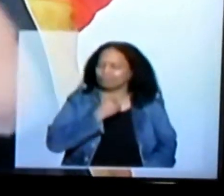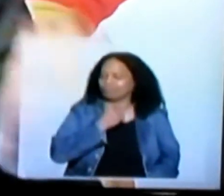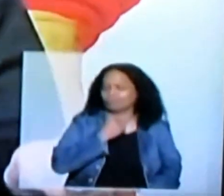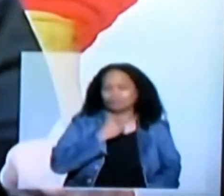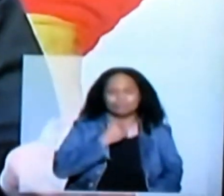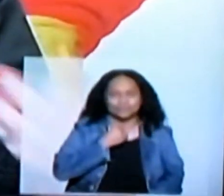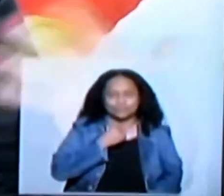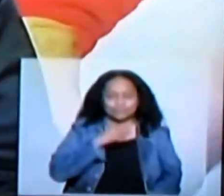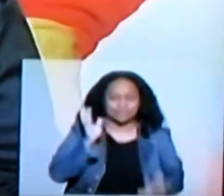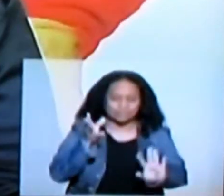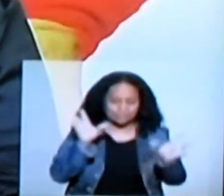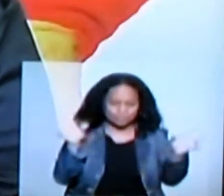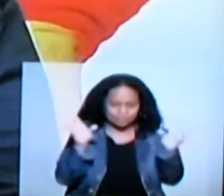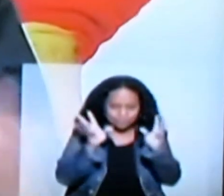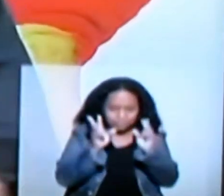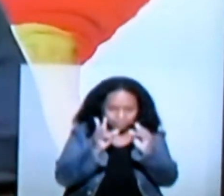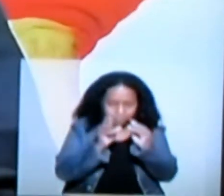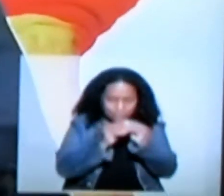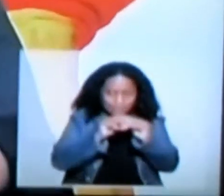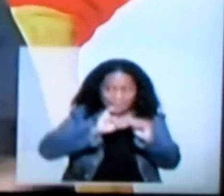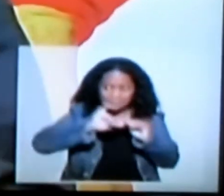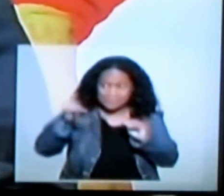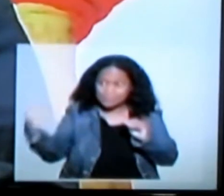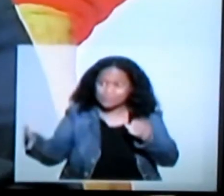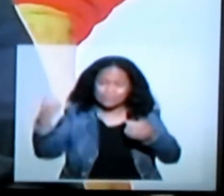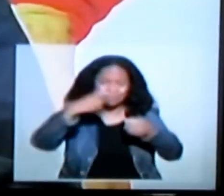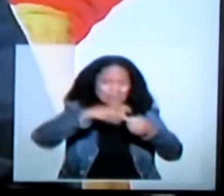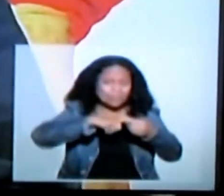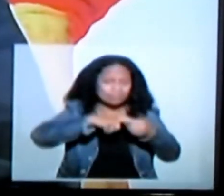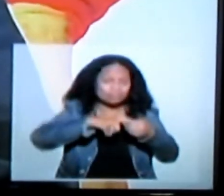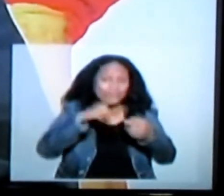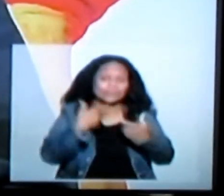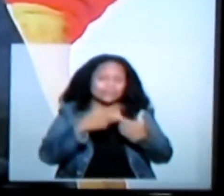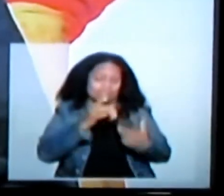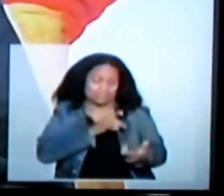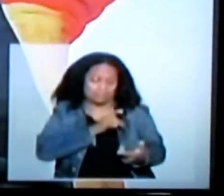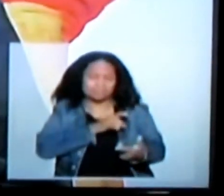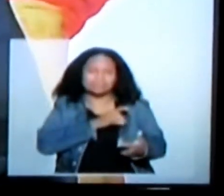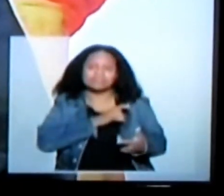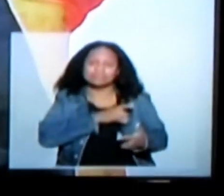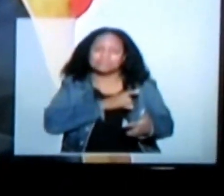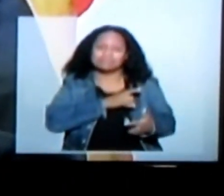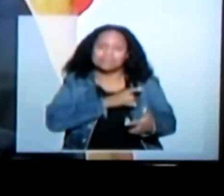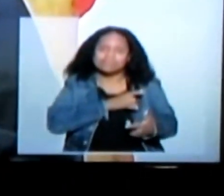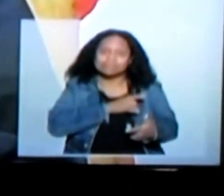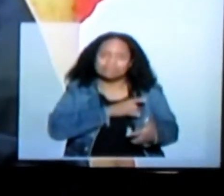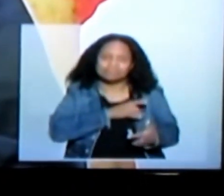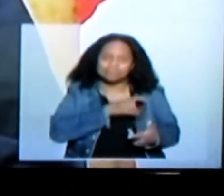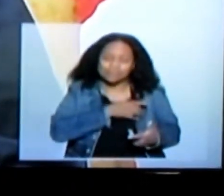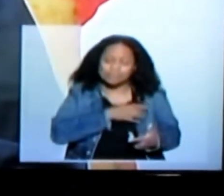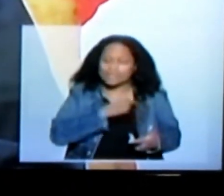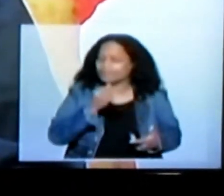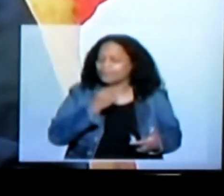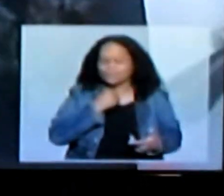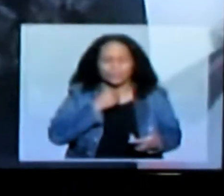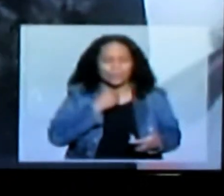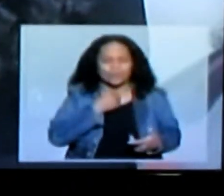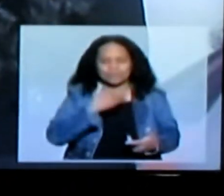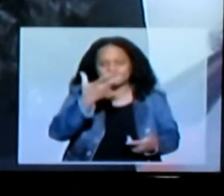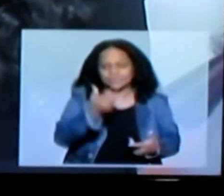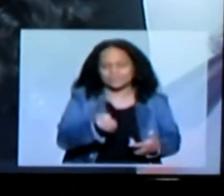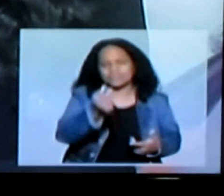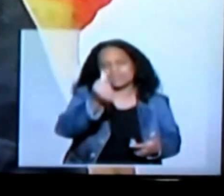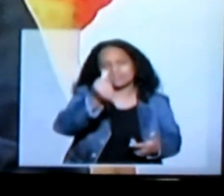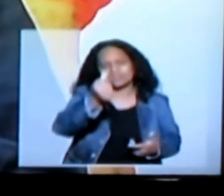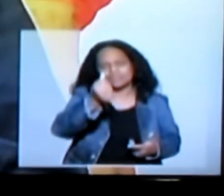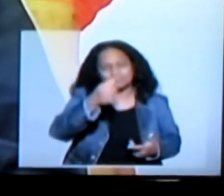vai várias vezes para análise do YouTube, depois retorna dizendo que não tinha. Porque eles têm medo, eu acho, de eu fazer, sabe, apologia. Sim, entendo. Então